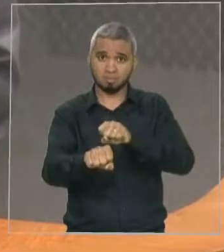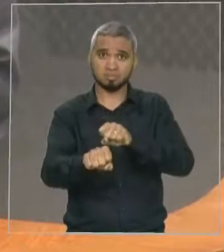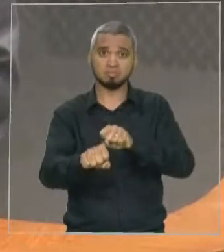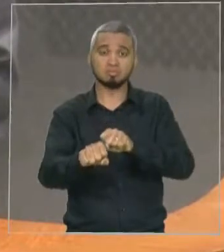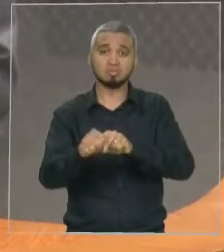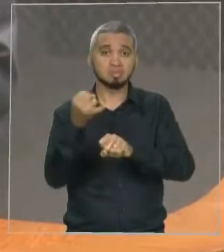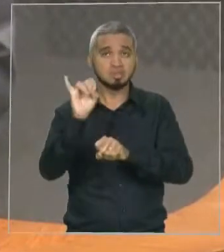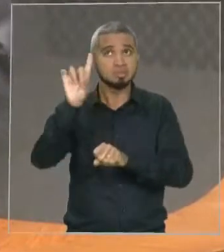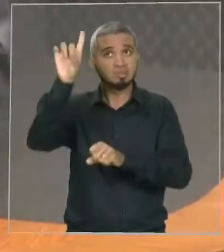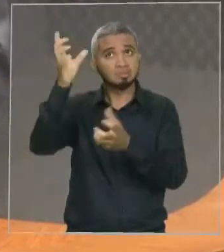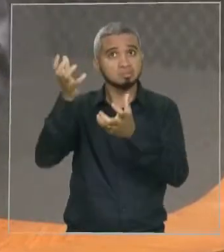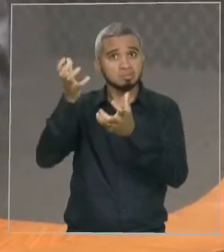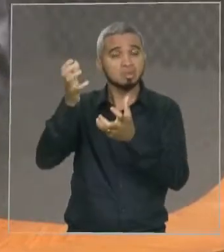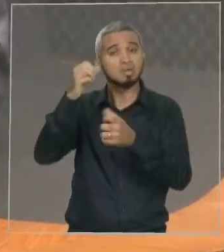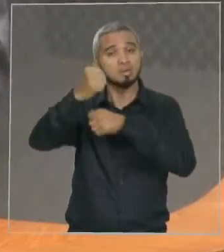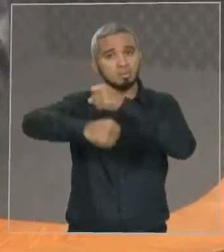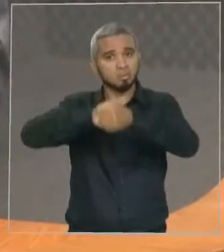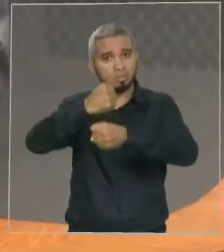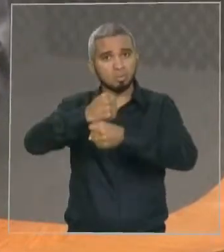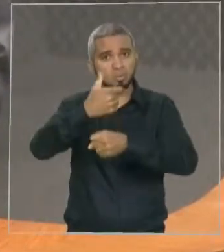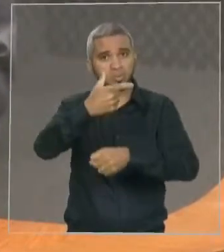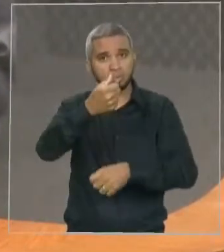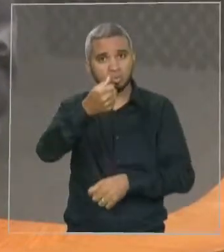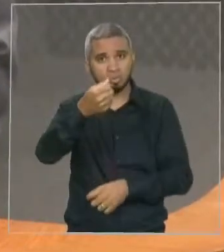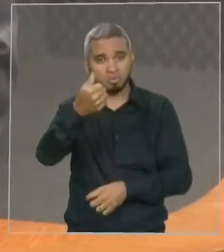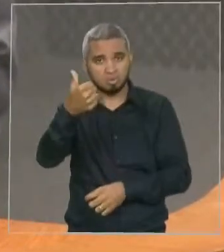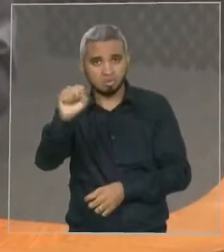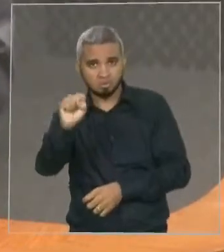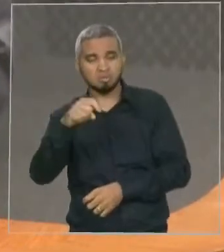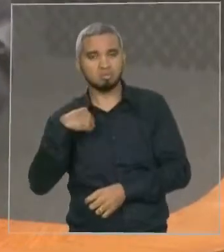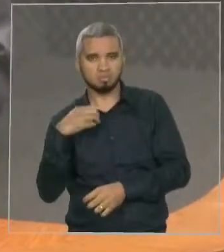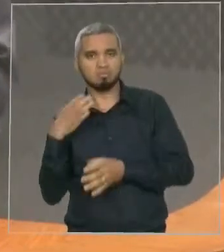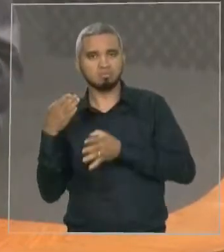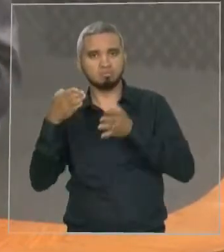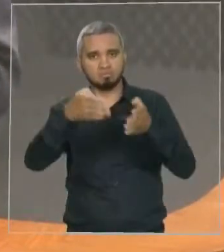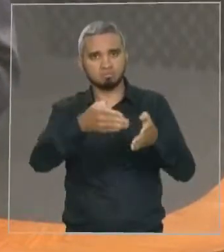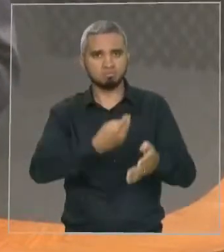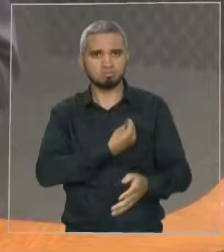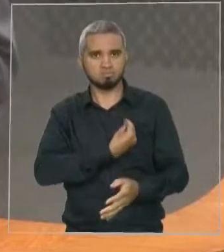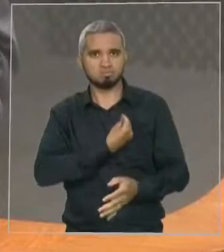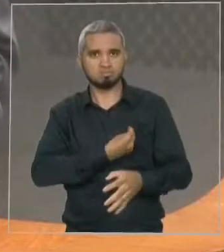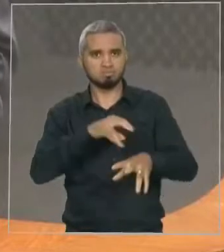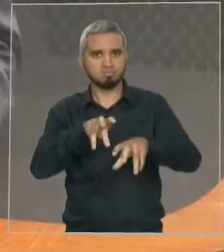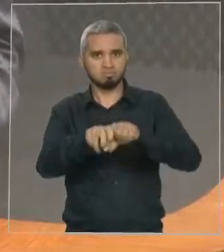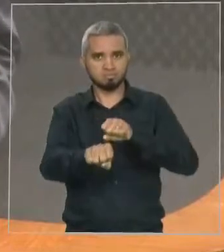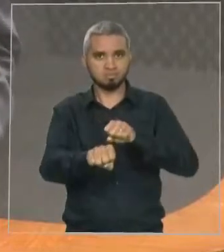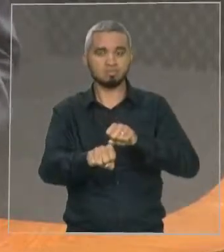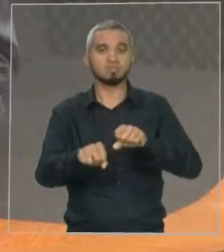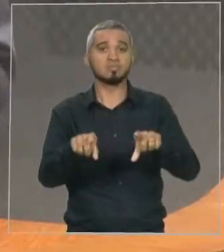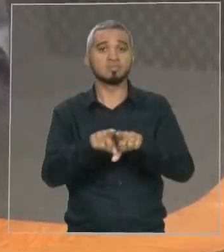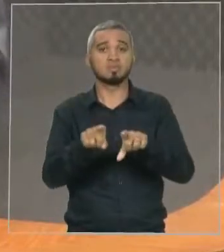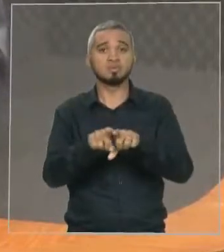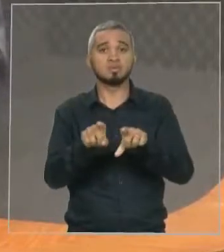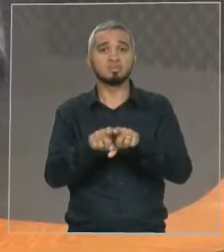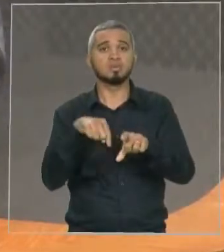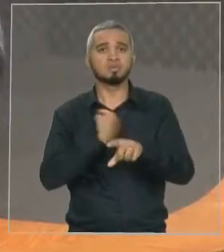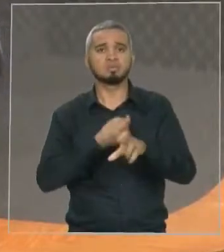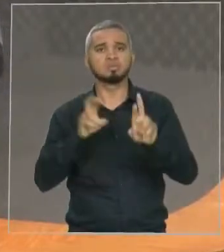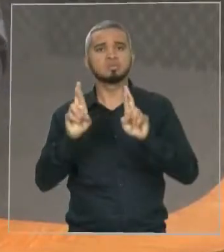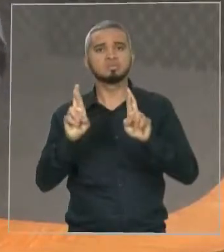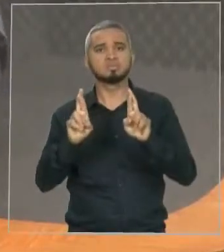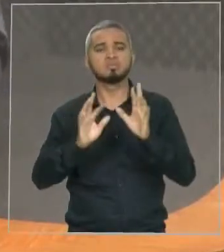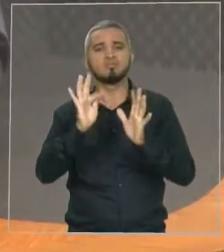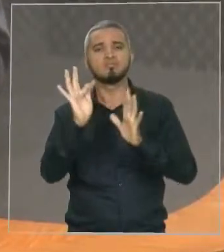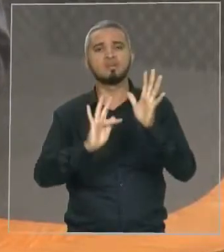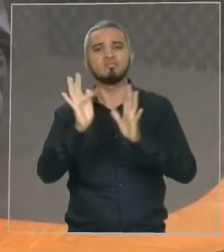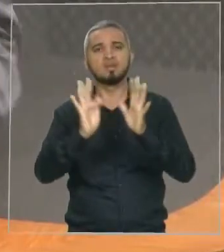na formatura da Escola Militar. Em fevereiro, esperamos entregar a sede definitiva da Escola Militar, que vai